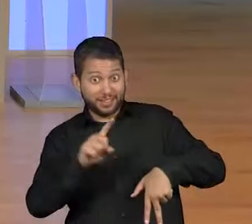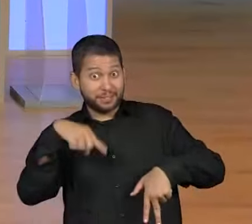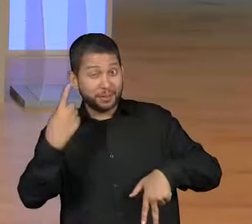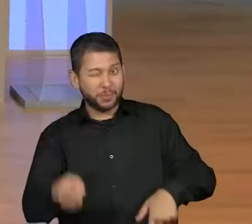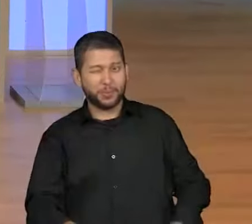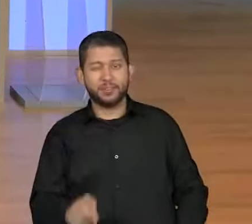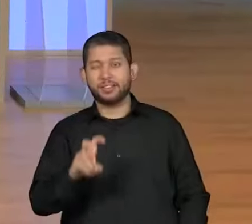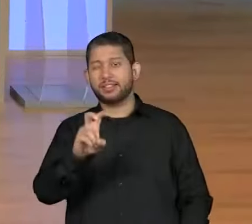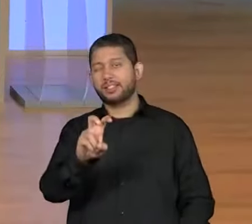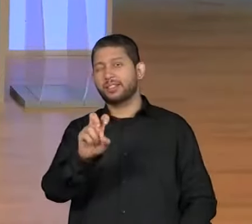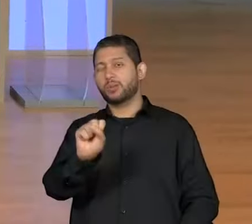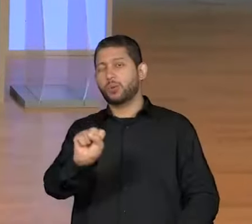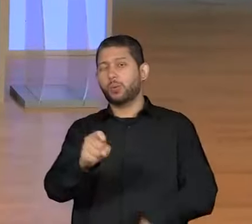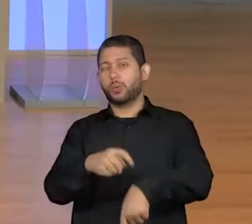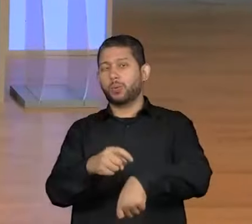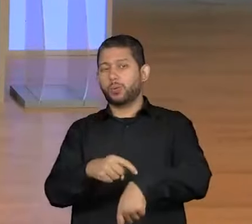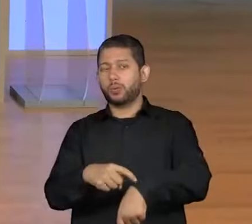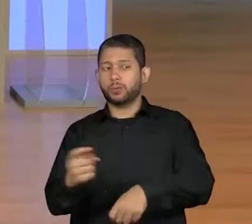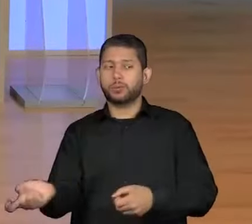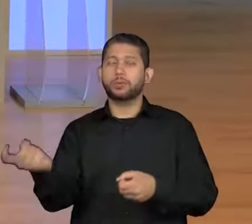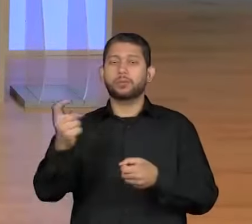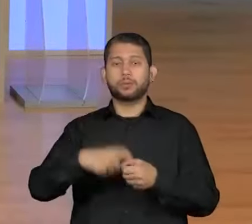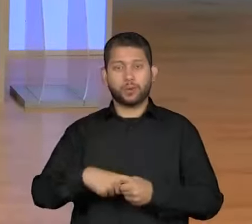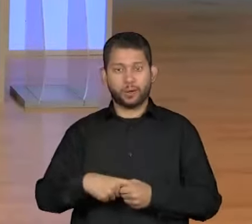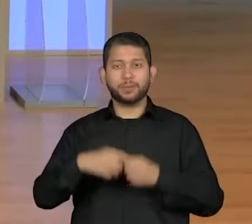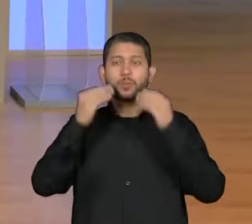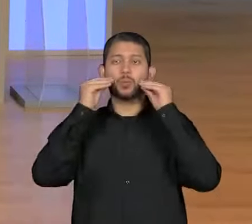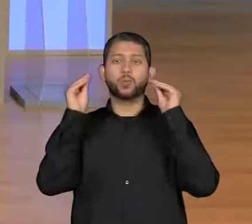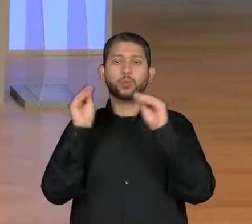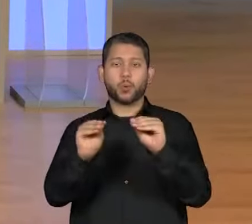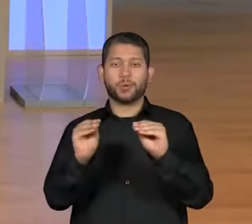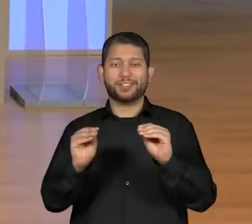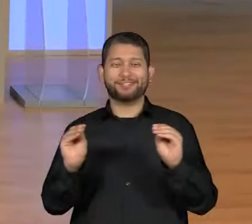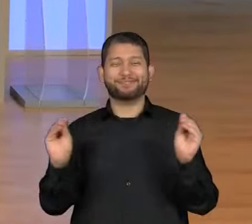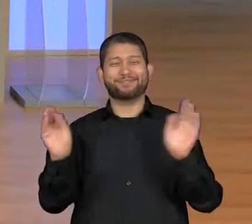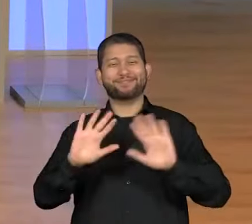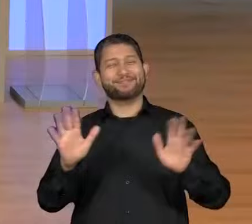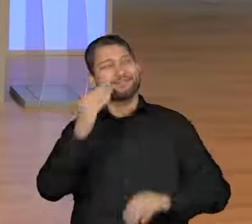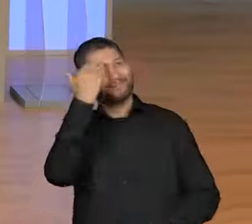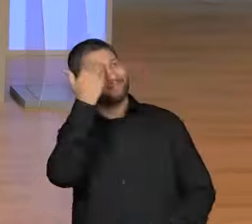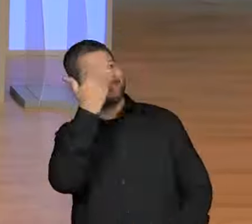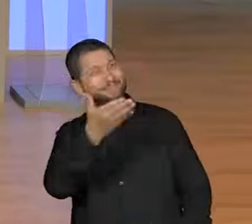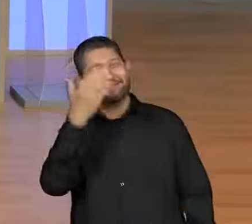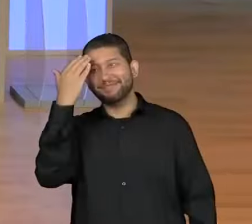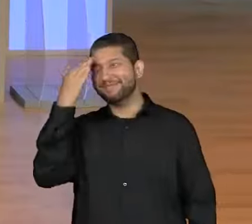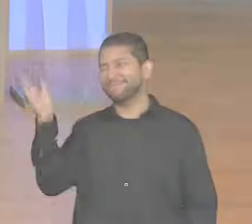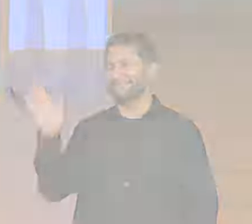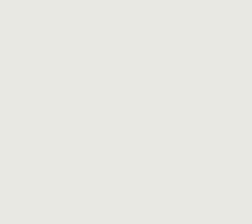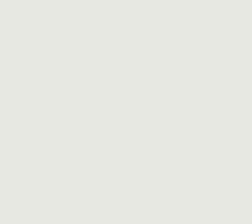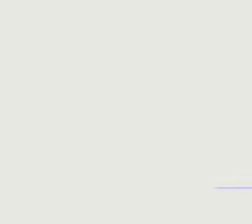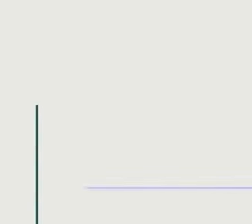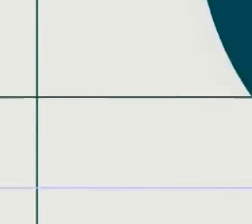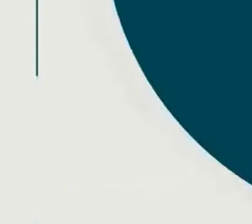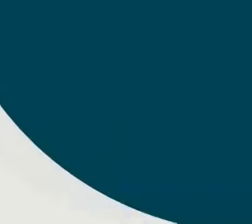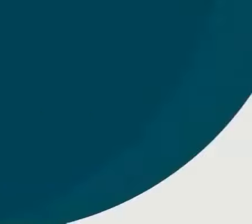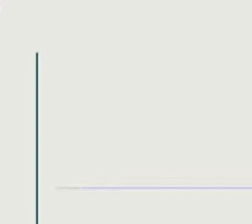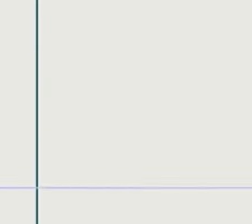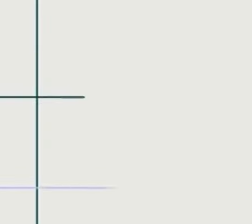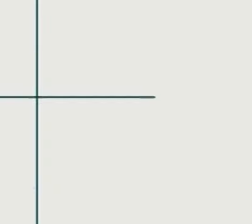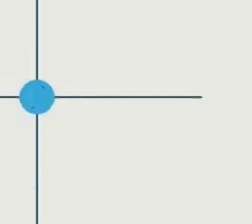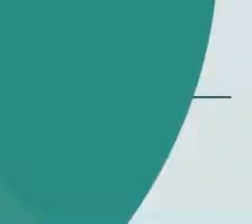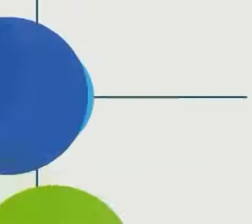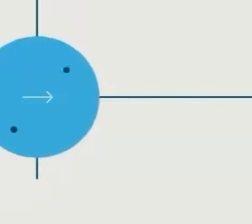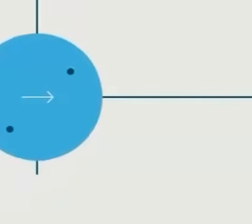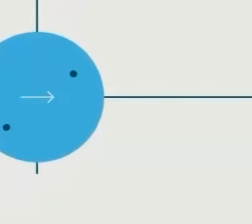para a interação. Então, fiquem ligadinhos, um super beijo e até já. Obrigada, Tchau, tchau. Pro. Obrigada. Tchau, tchau, gente.